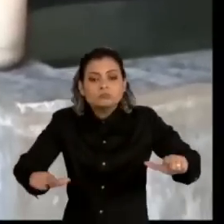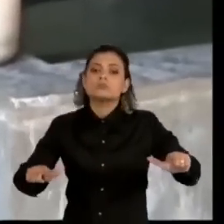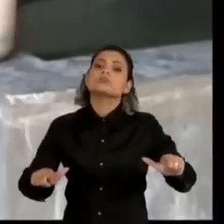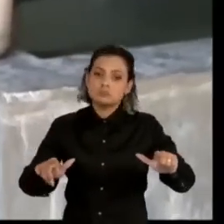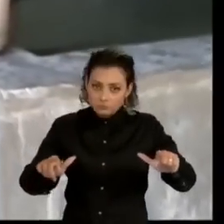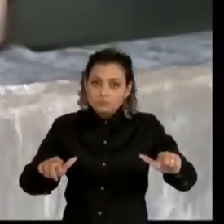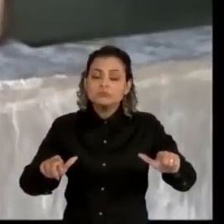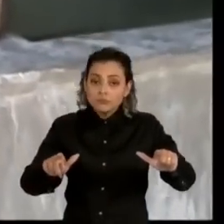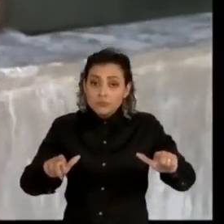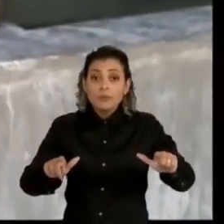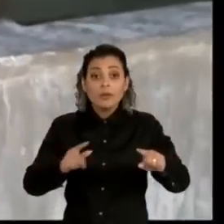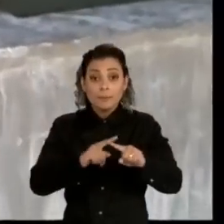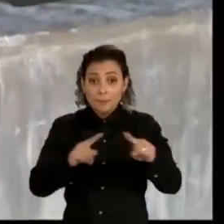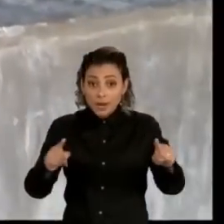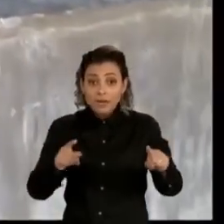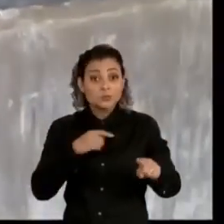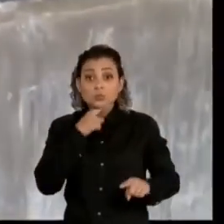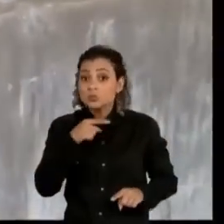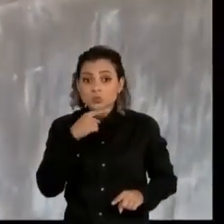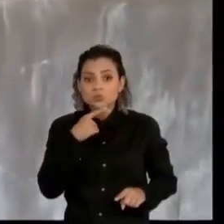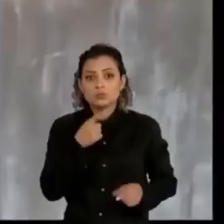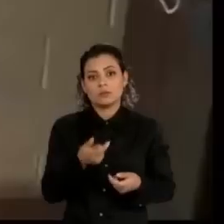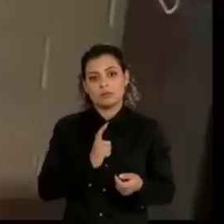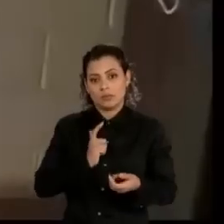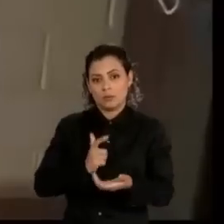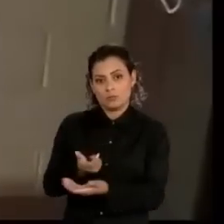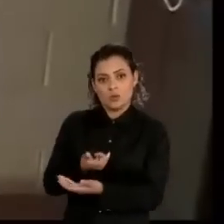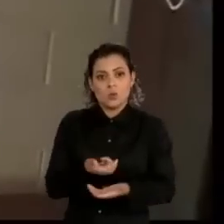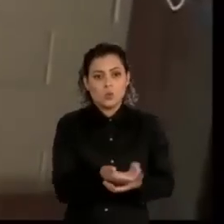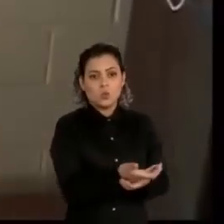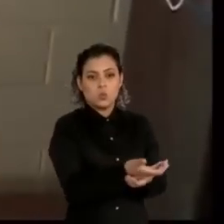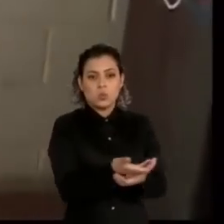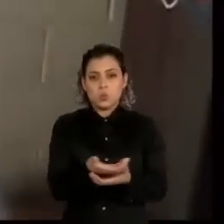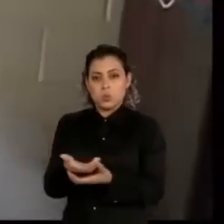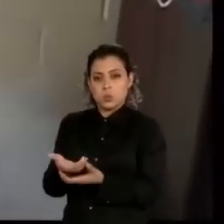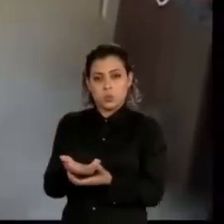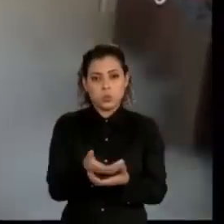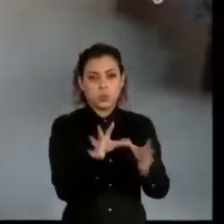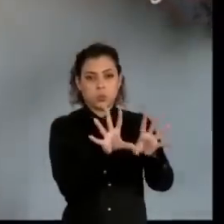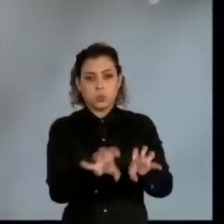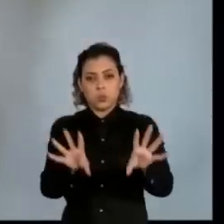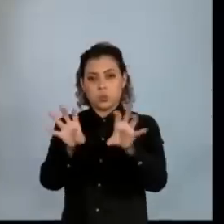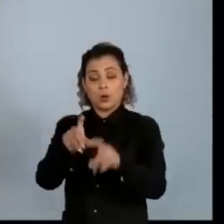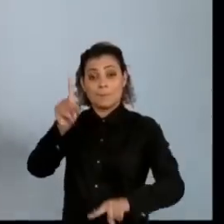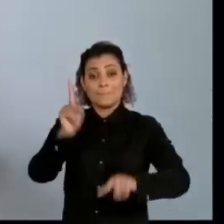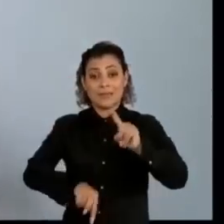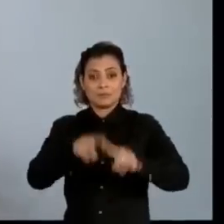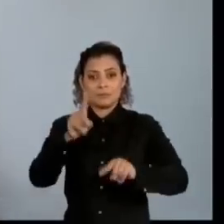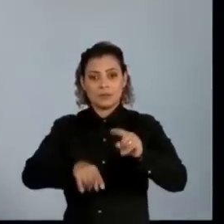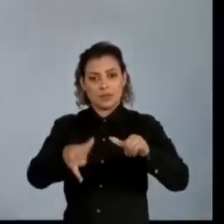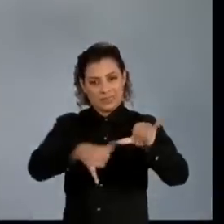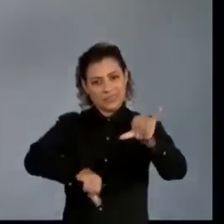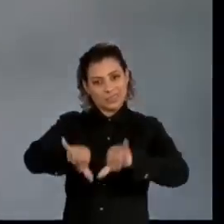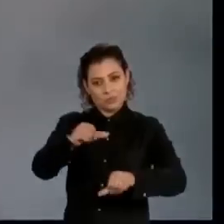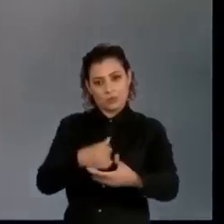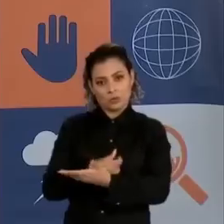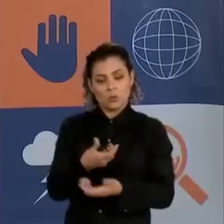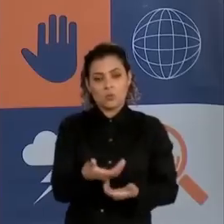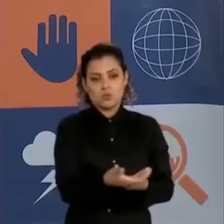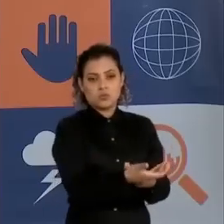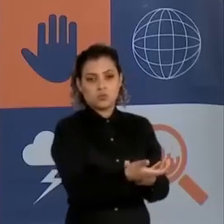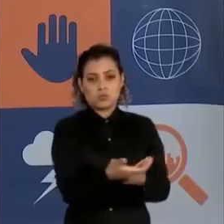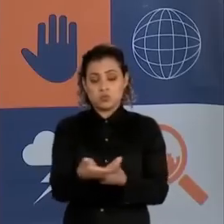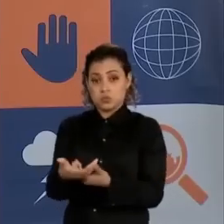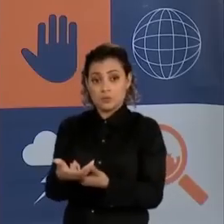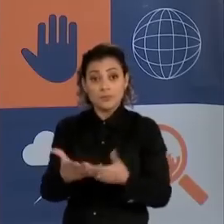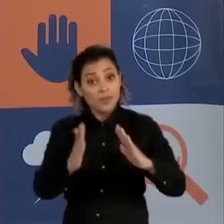morrer. Não conseguindo eliminar o criadouro fisicamente, eles têm o produto químico, né? Tem o larvicida.